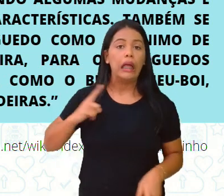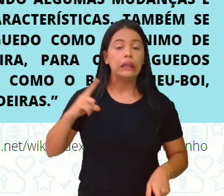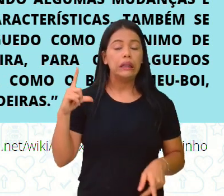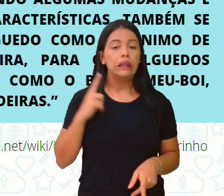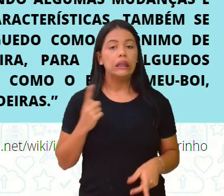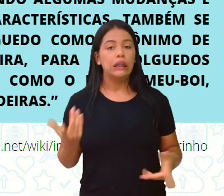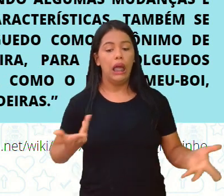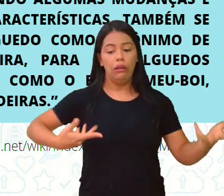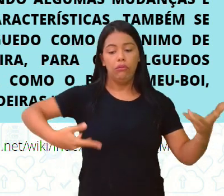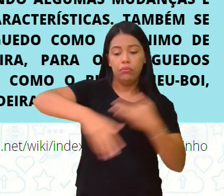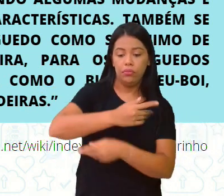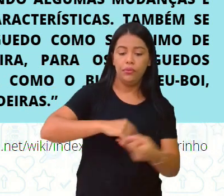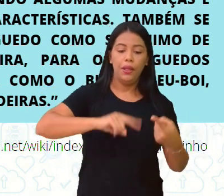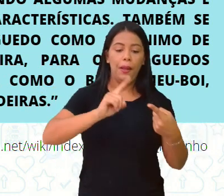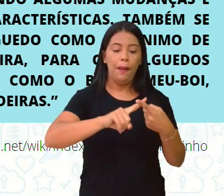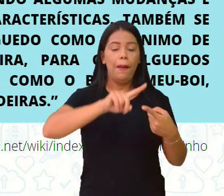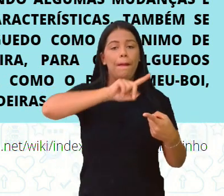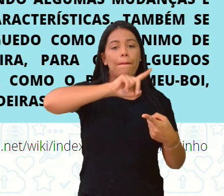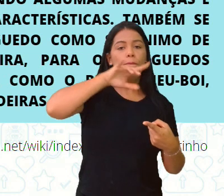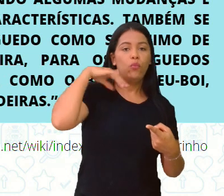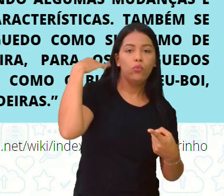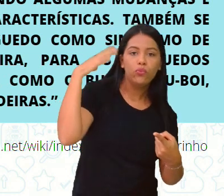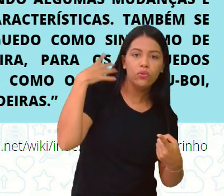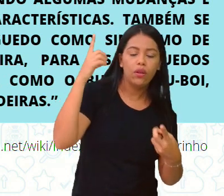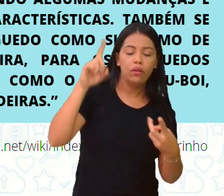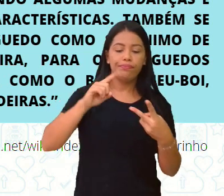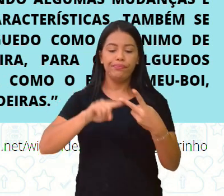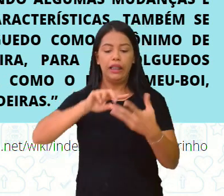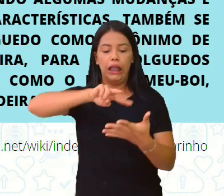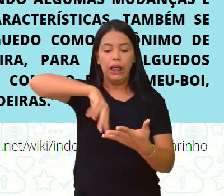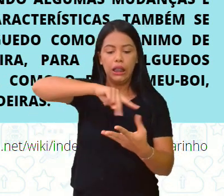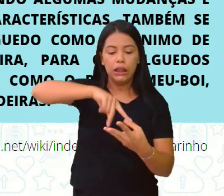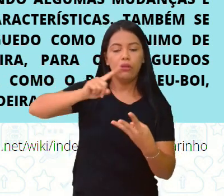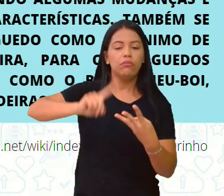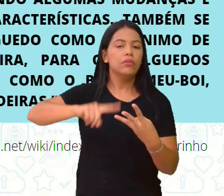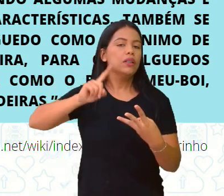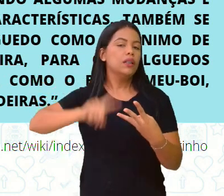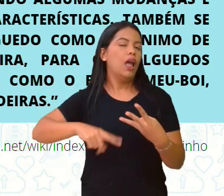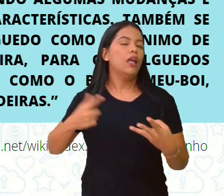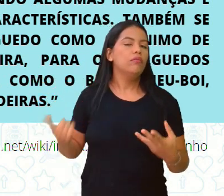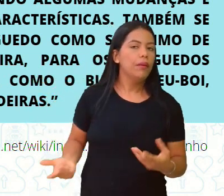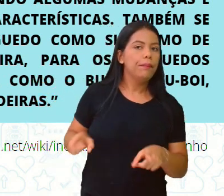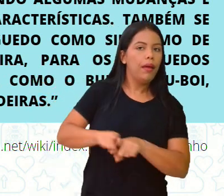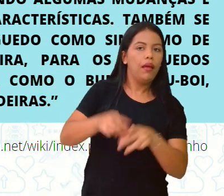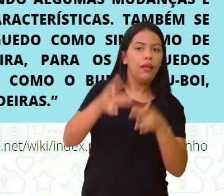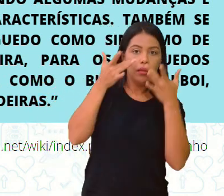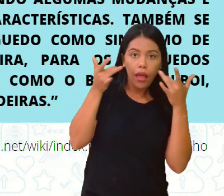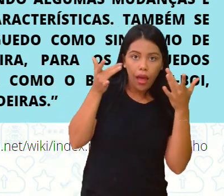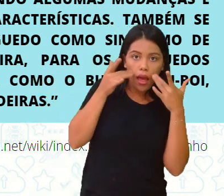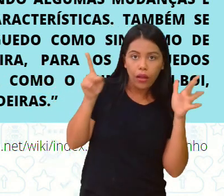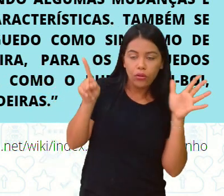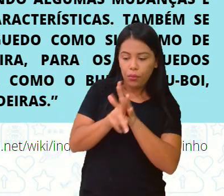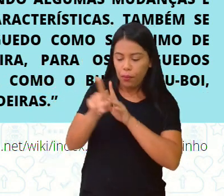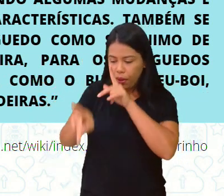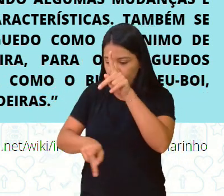música, dança e teatro. Os folguedos, eles são formados por aspectos culturais dos povos indígenas, africanos e